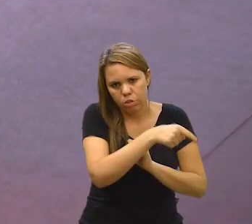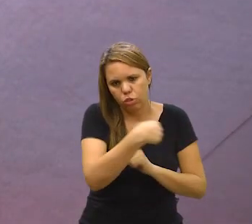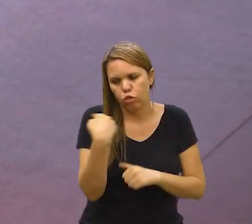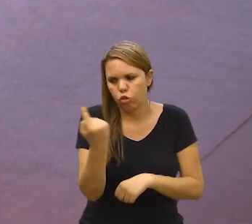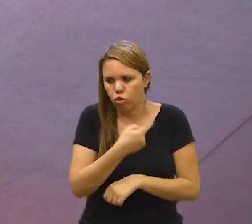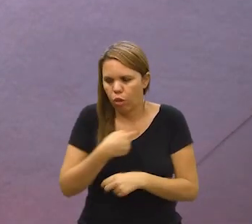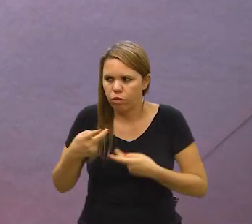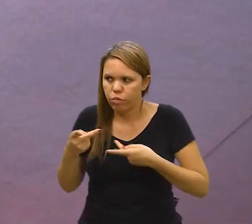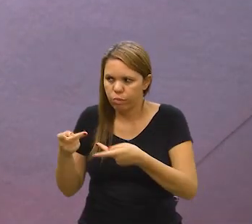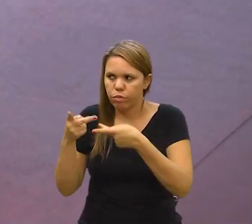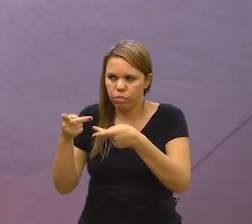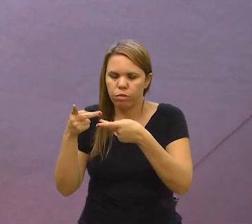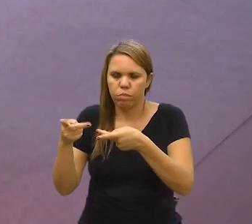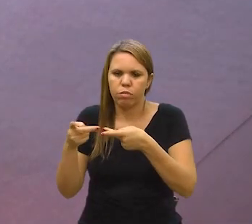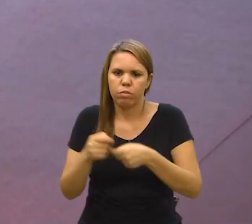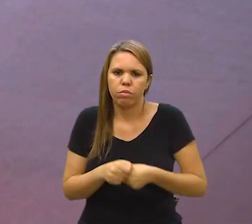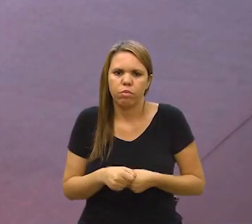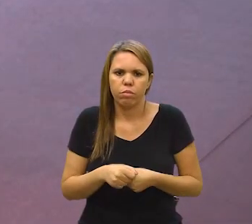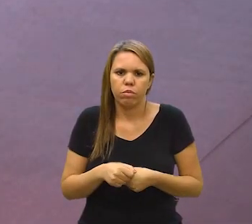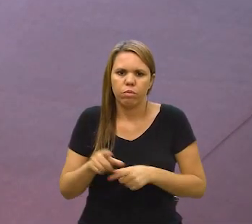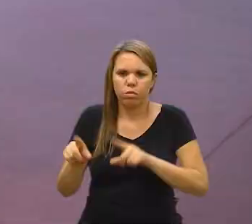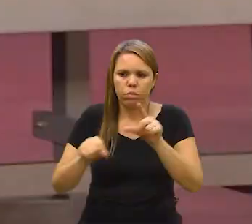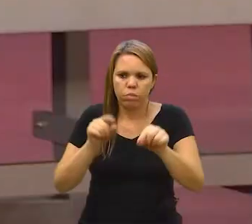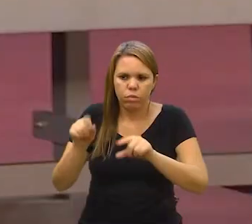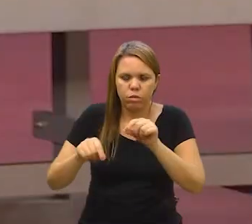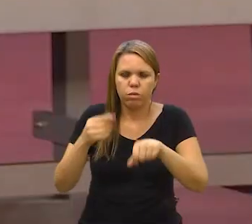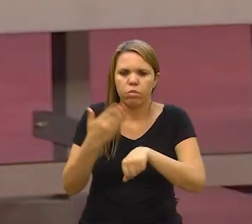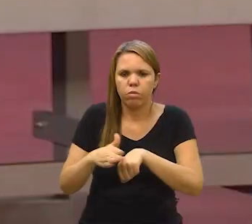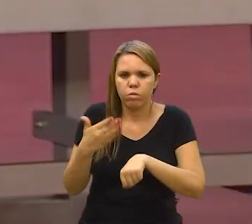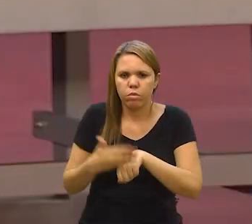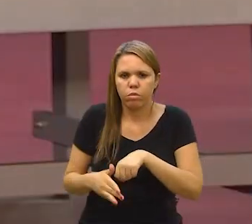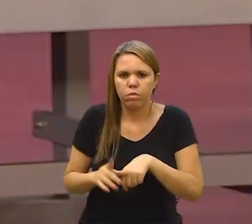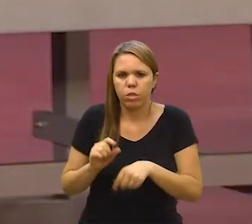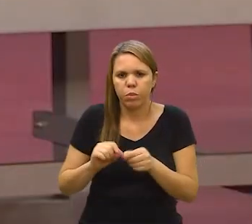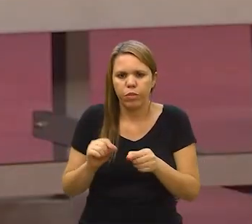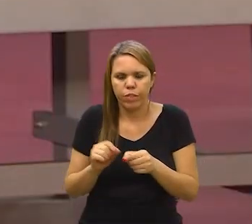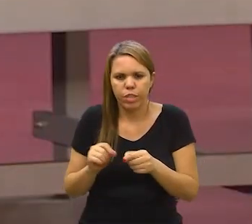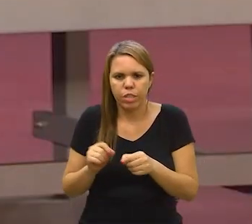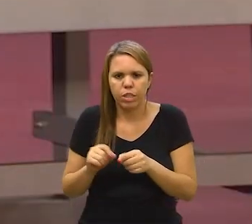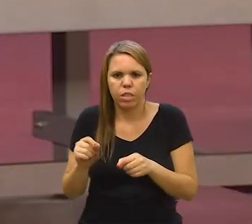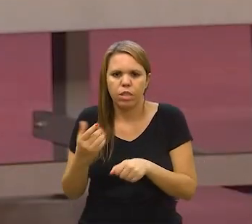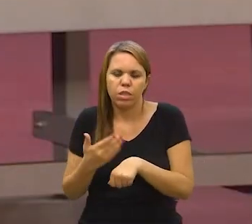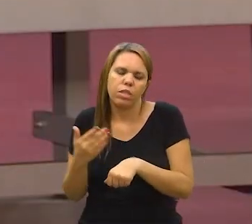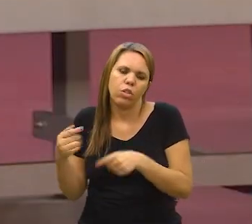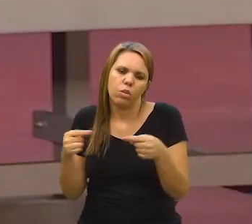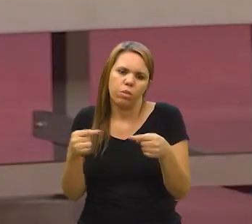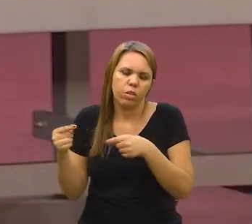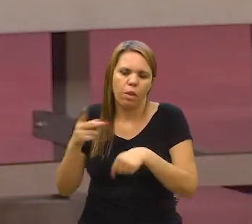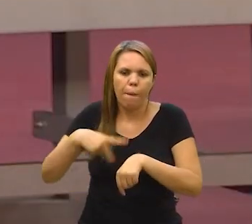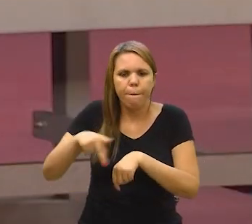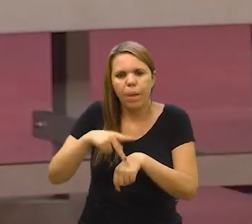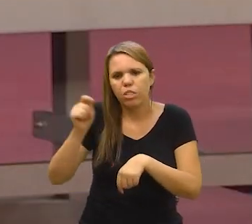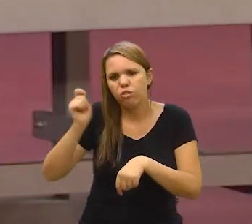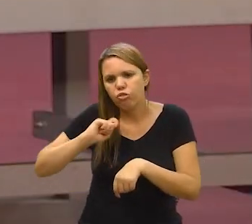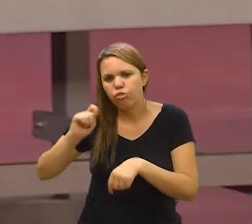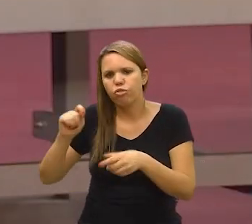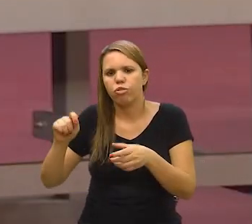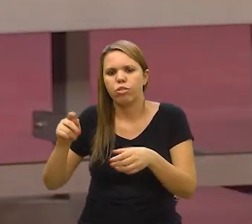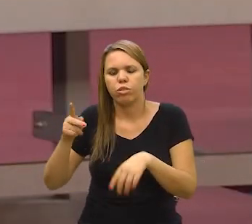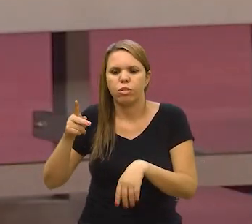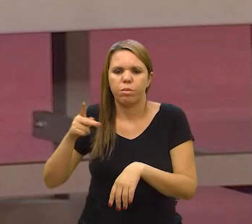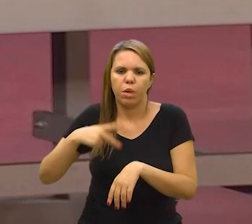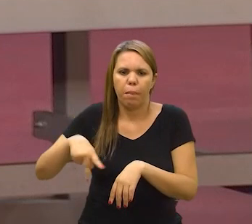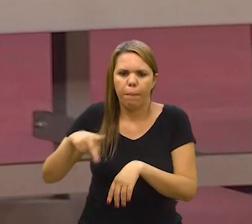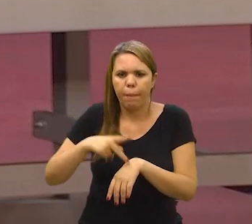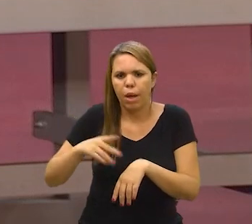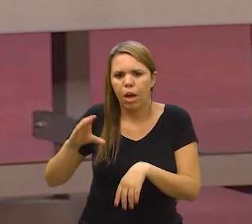éramos convidados a períodos de treinamento, íamos para competições na Argentina, fomos para competições na Costa